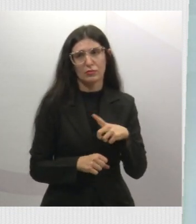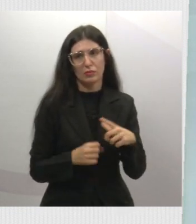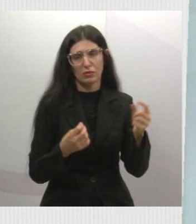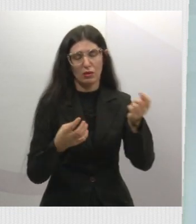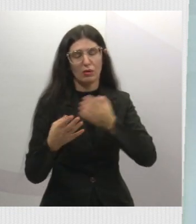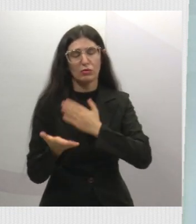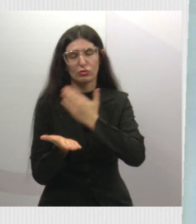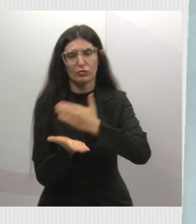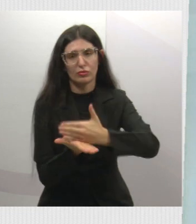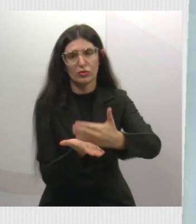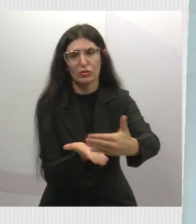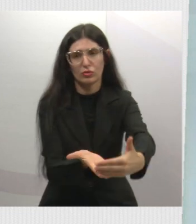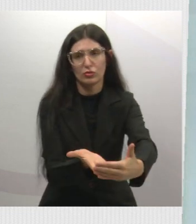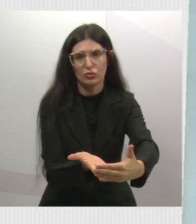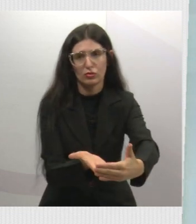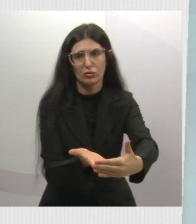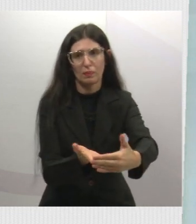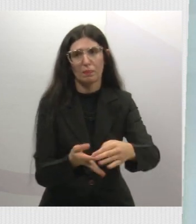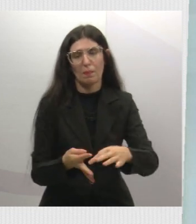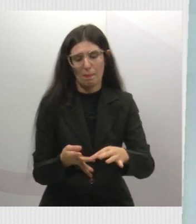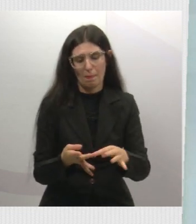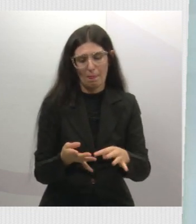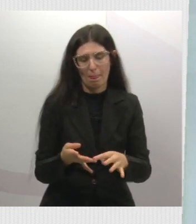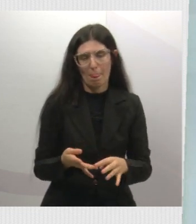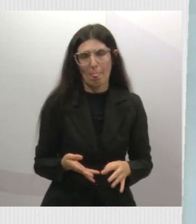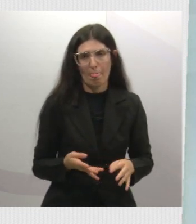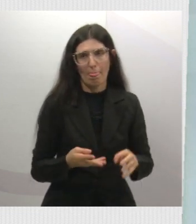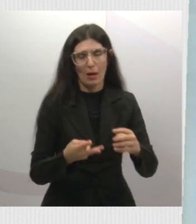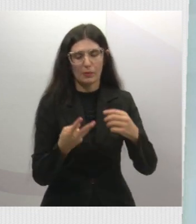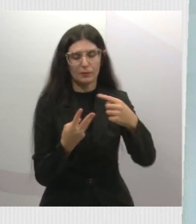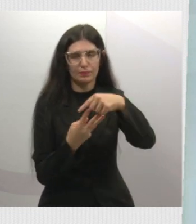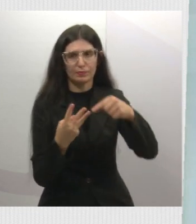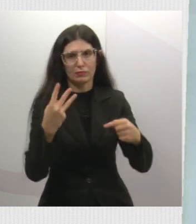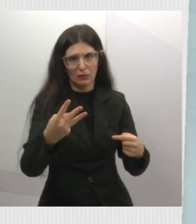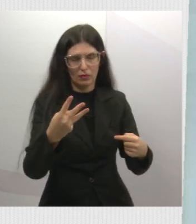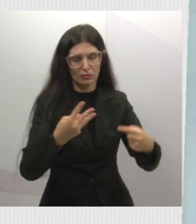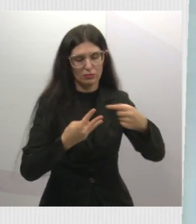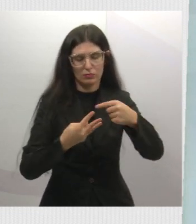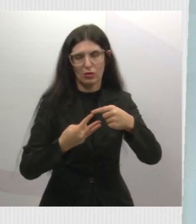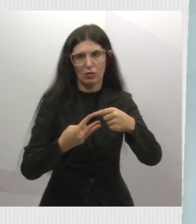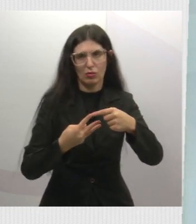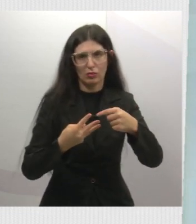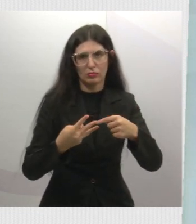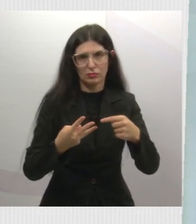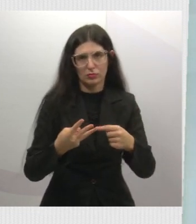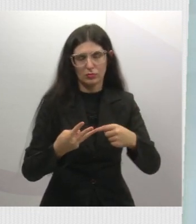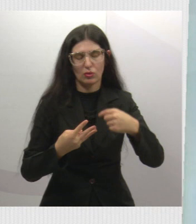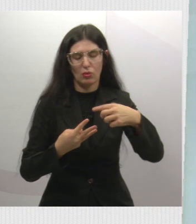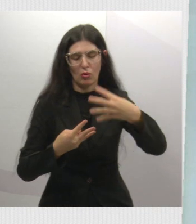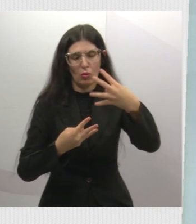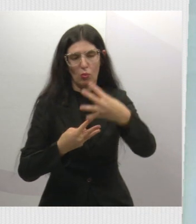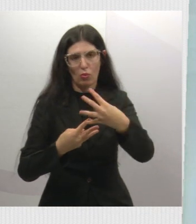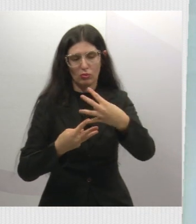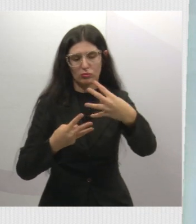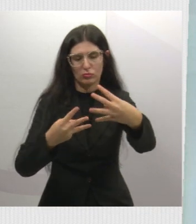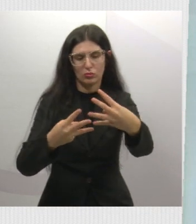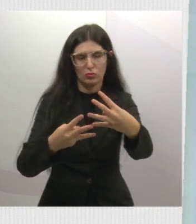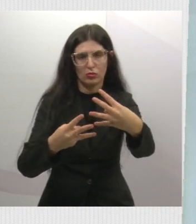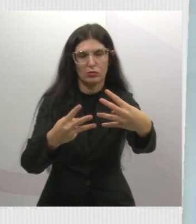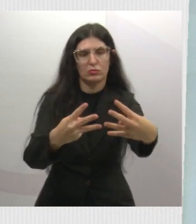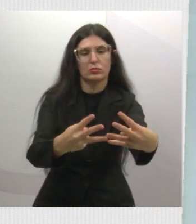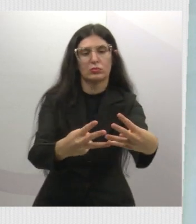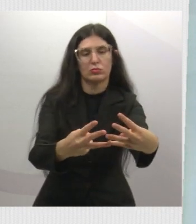arrecadação ela se manteve estável pela meta orçada e pela divisão de